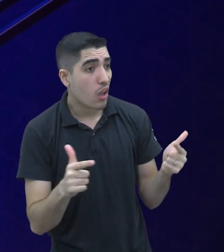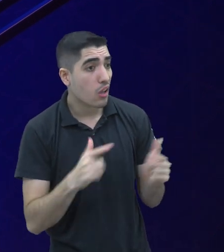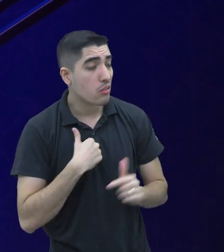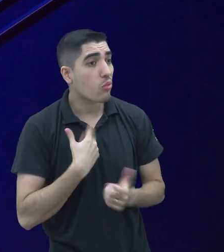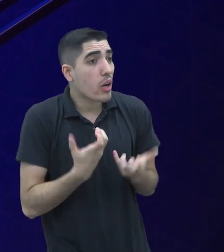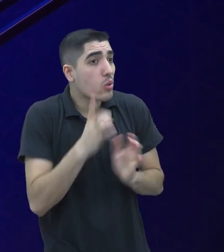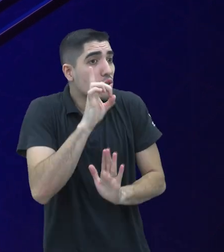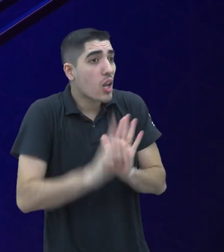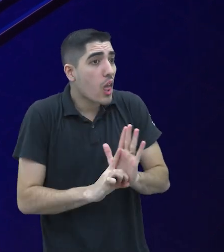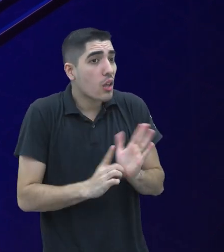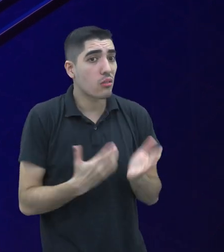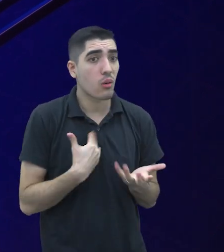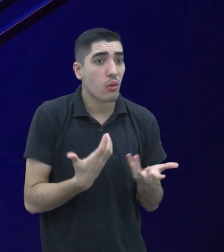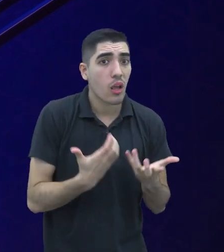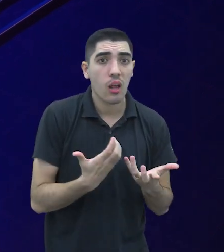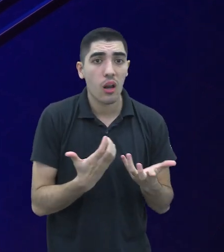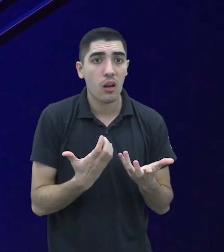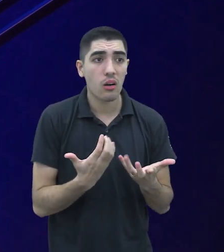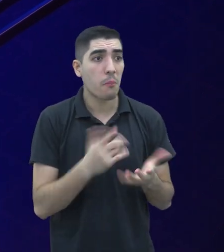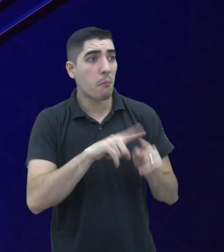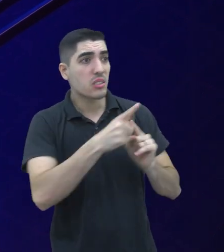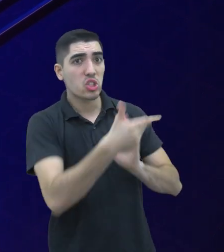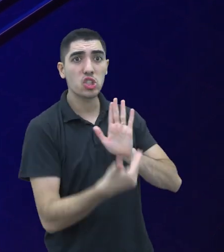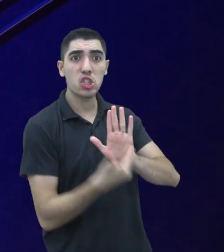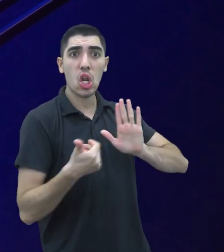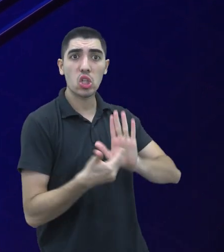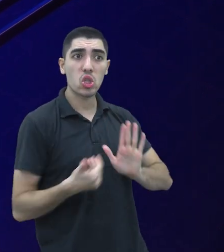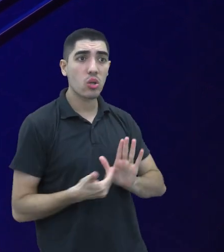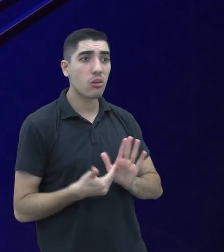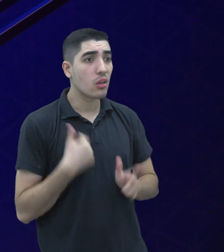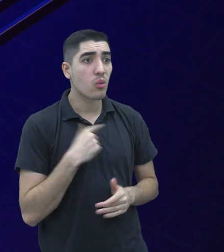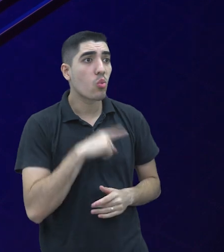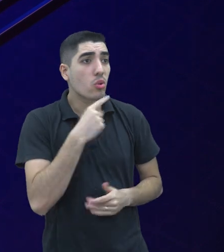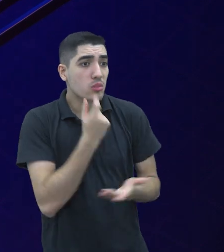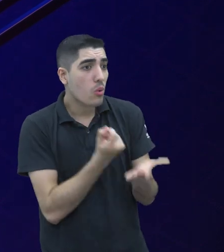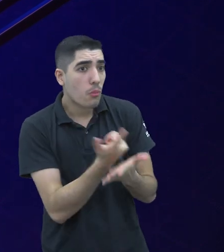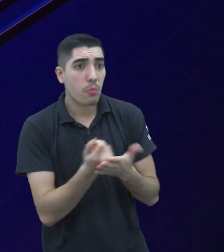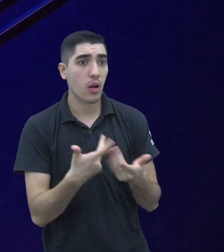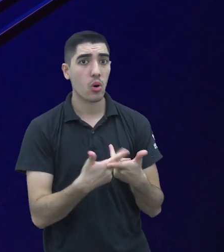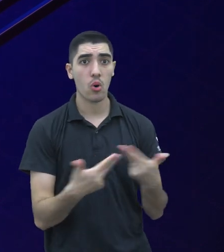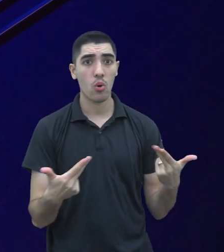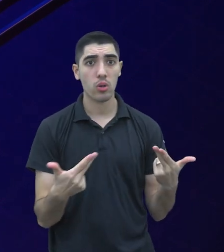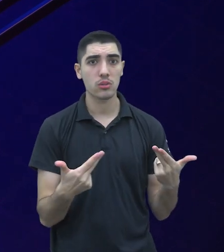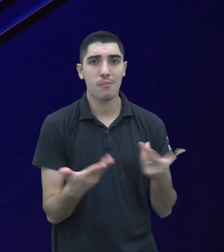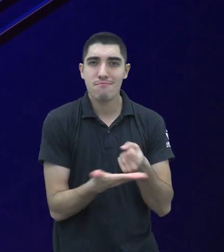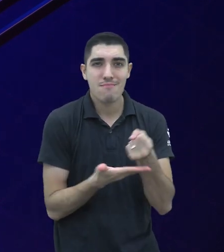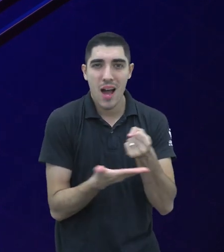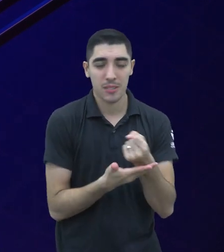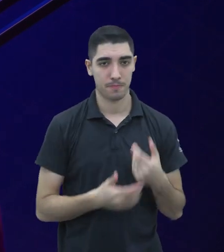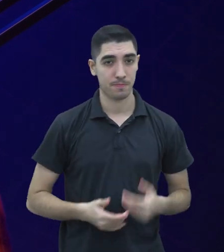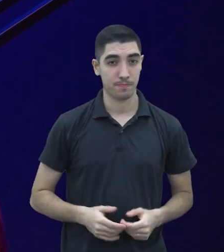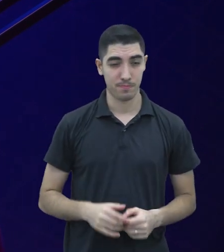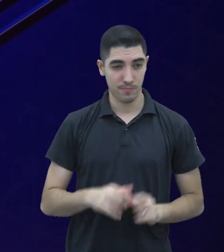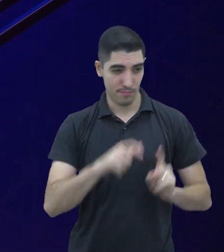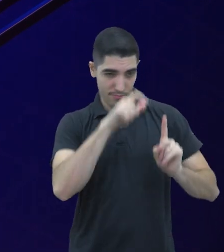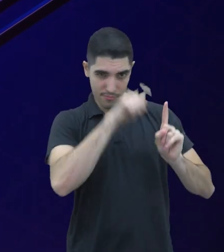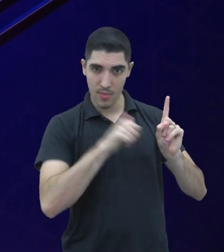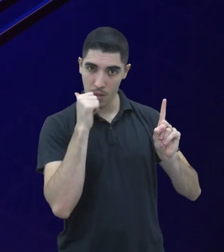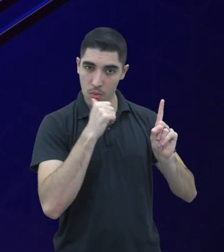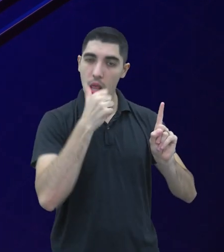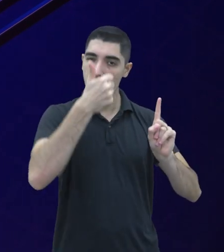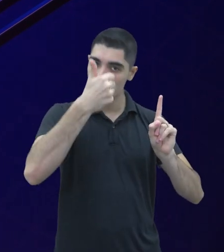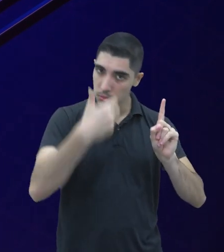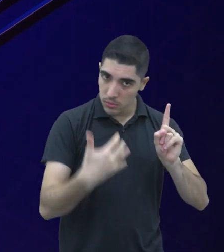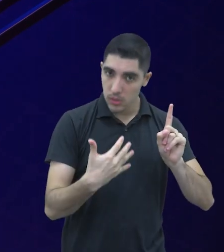sem direitos, né? E como é que a gente vai comprar o que é essencial? Então, ela traz muito essa questão,